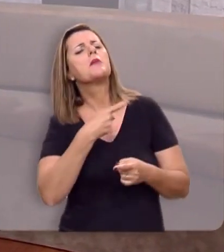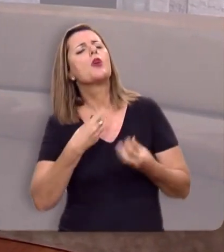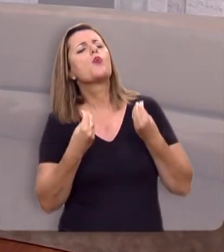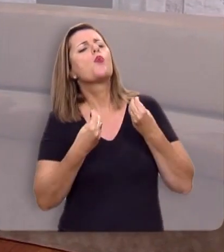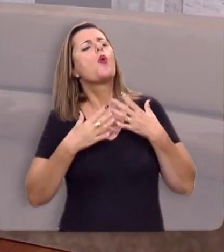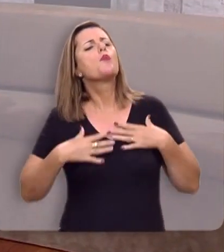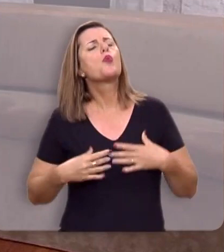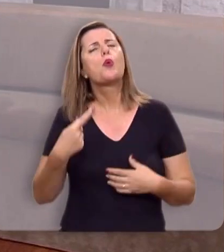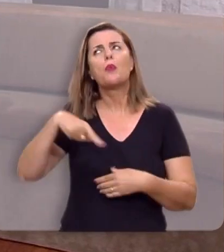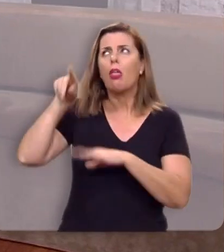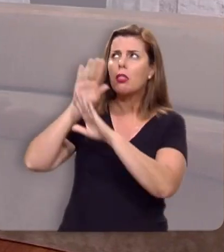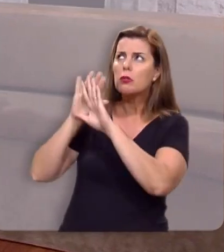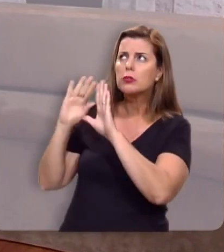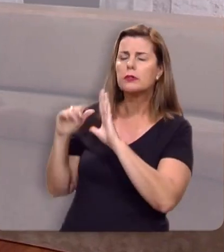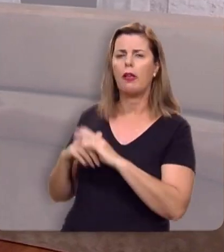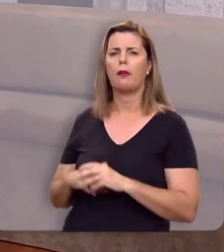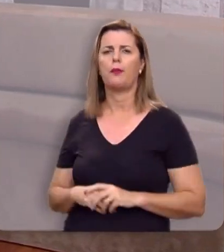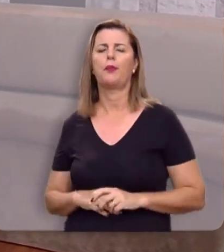corpo lá no céu?